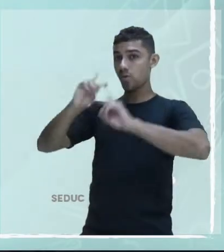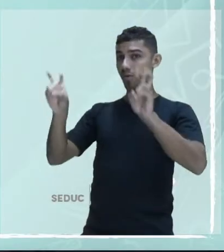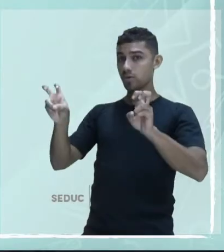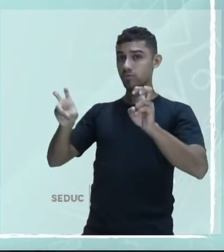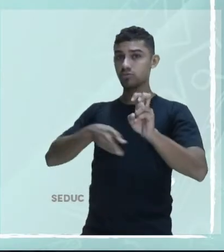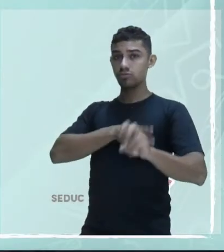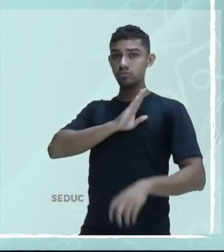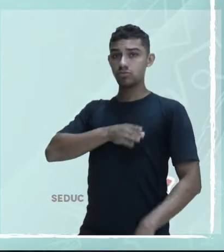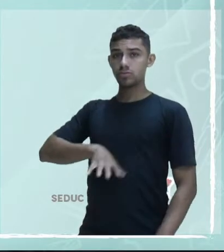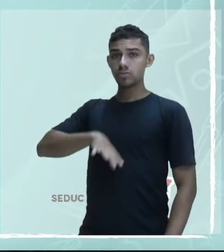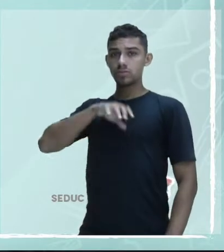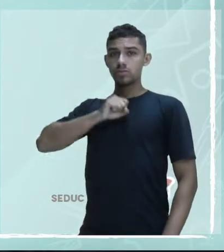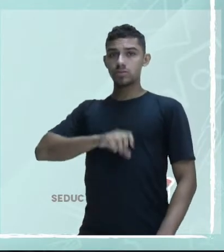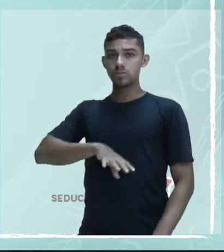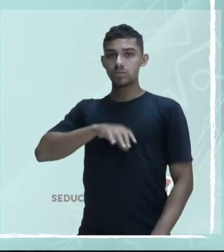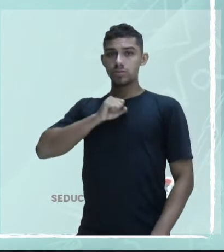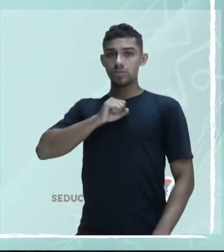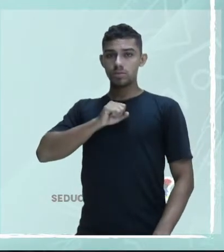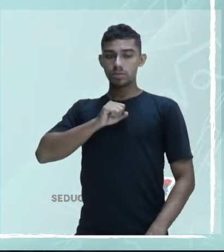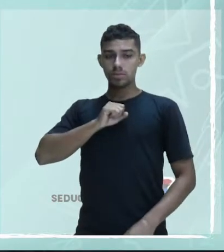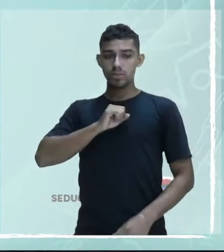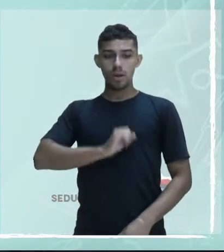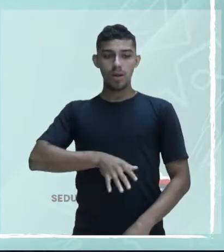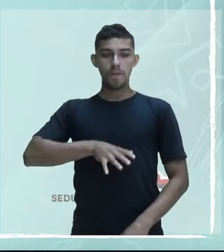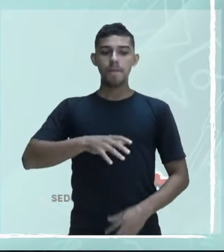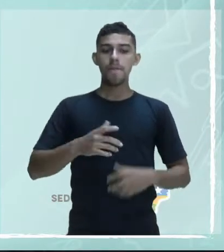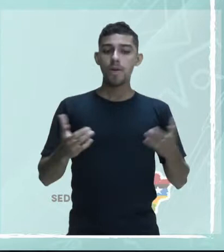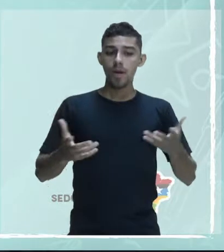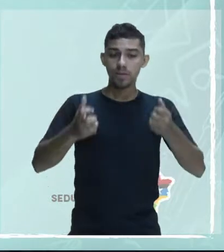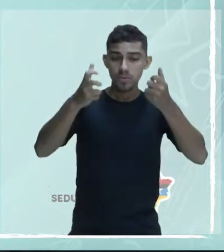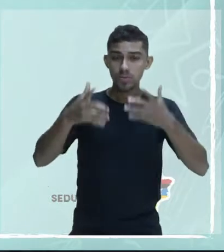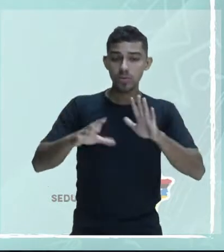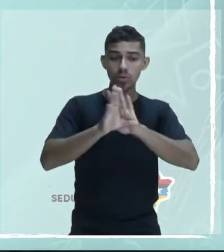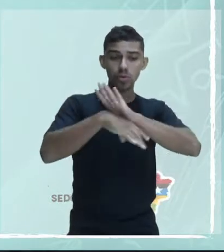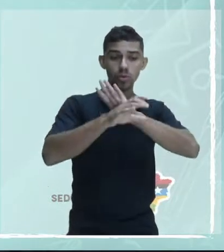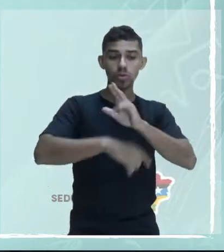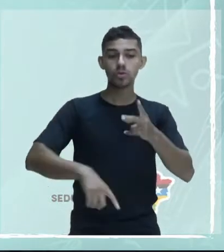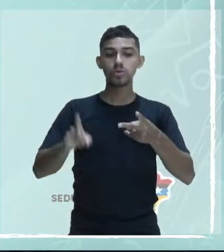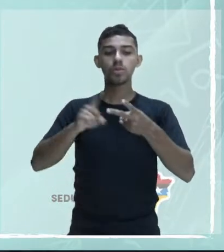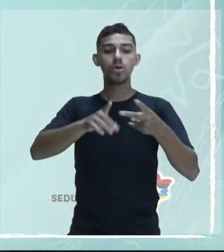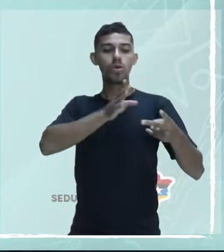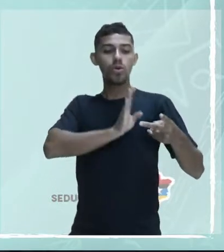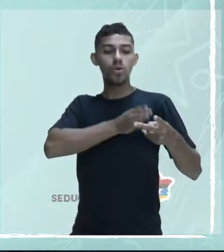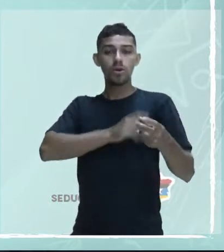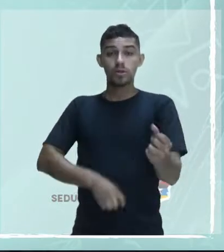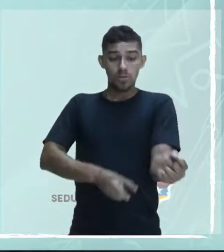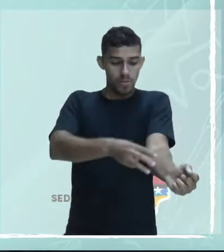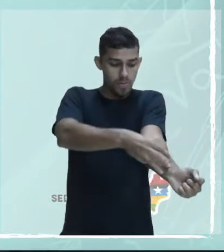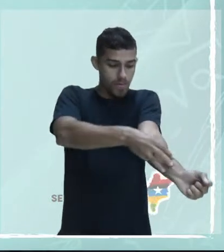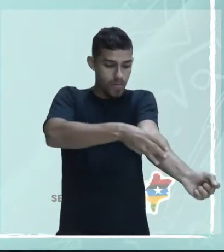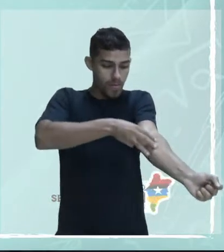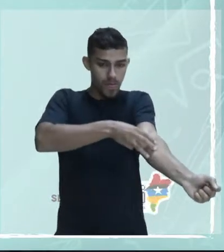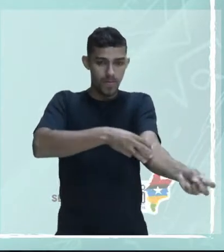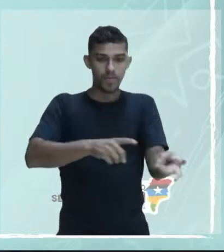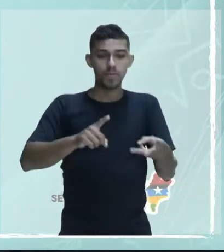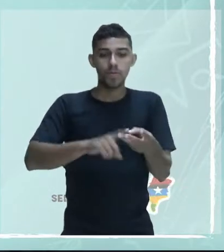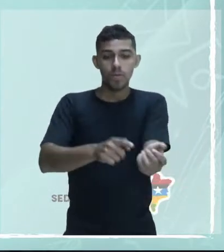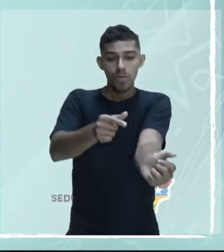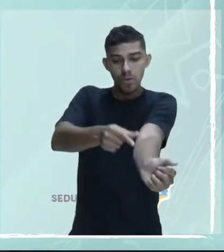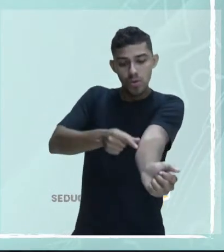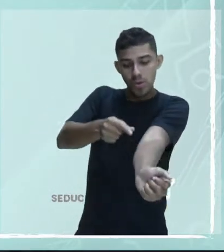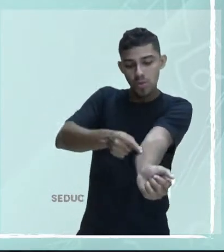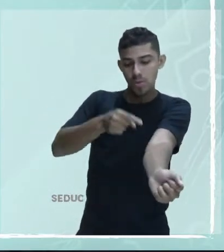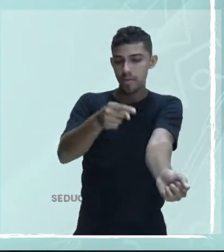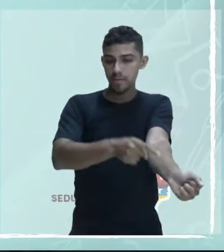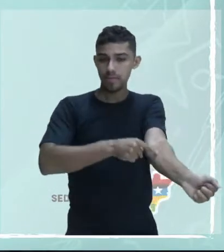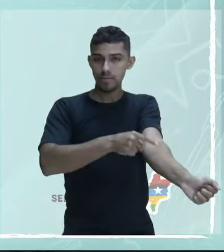aprender aqui o conceito, vamos falar um pouquinho sobre o coração, as veias, as artérias e capilares, nós vamos falar